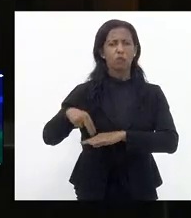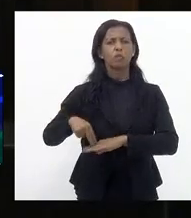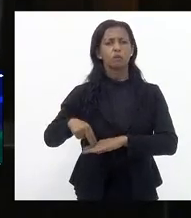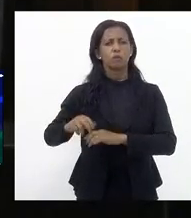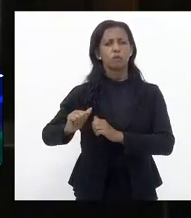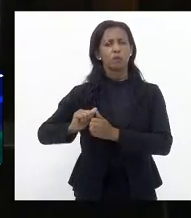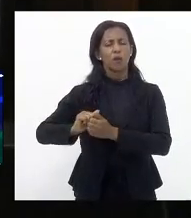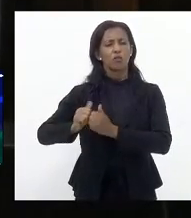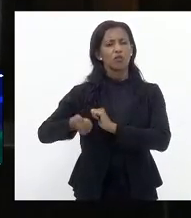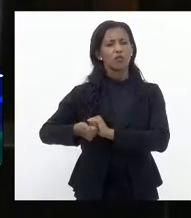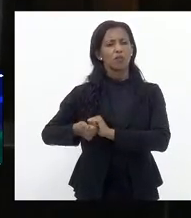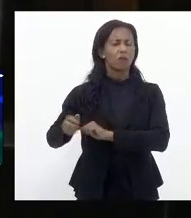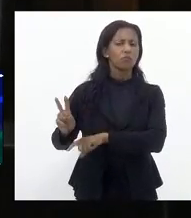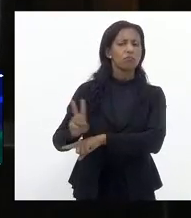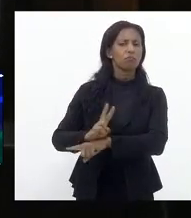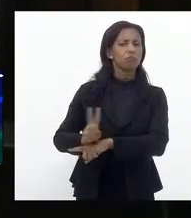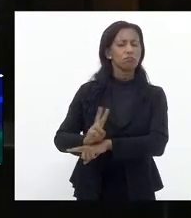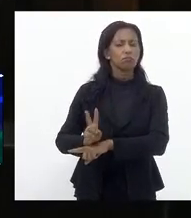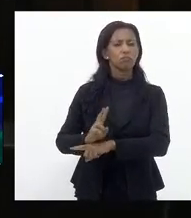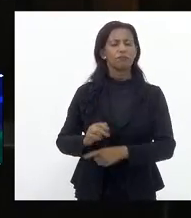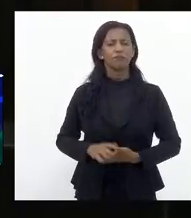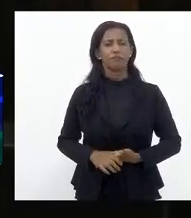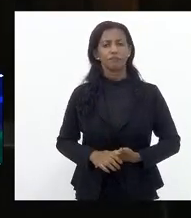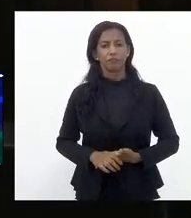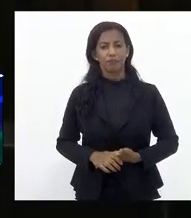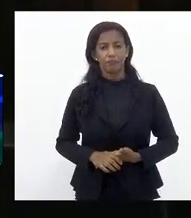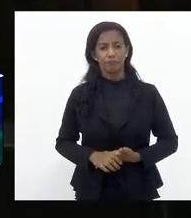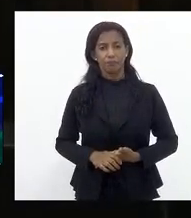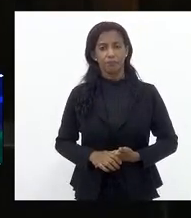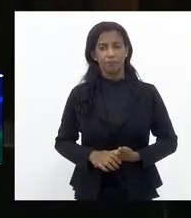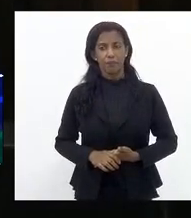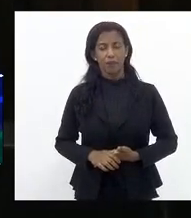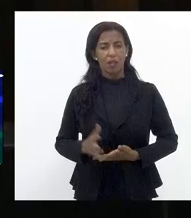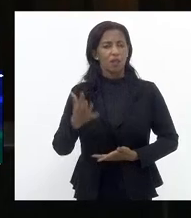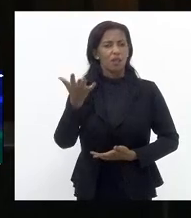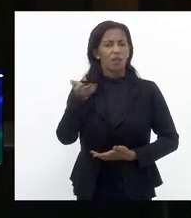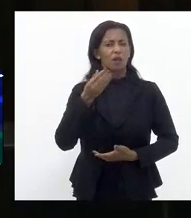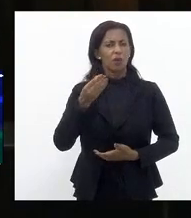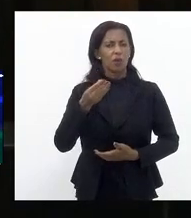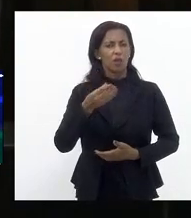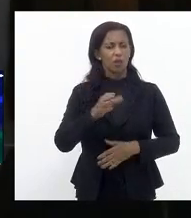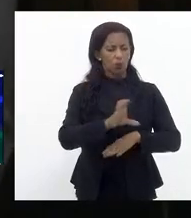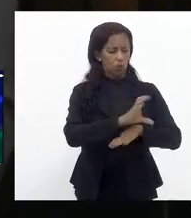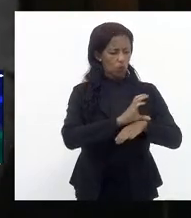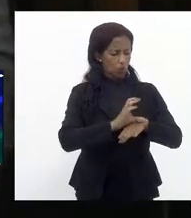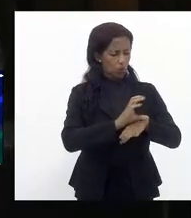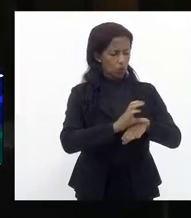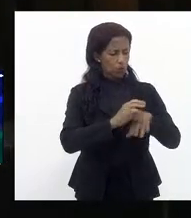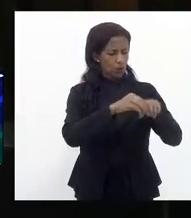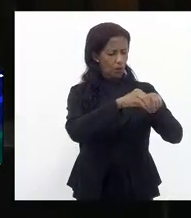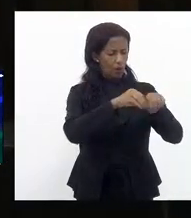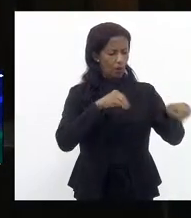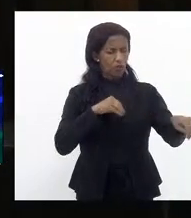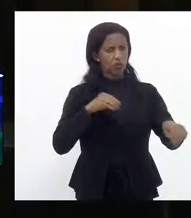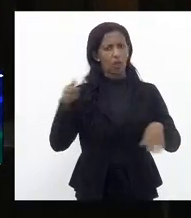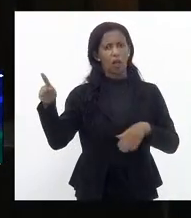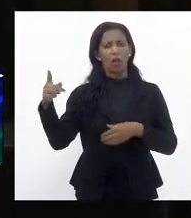que é fiscalizar. Estão querendo rasgar a Constituição naquele município.